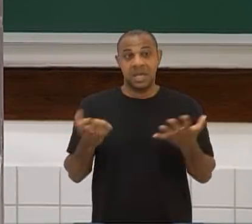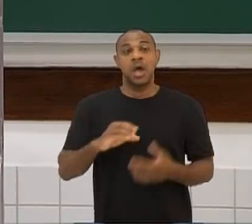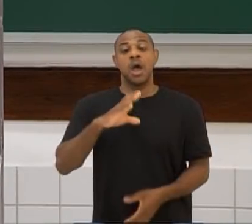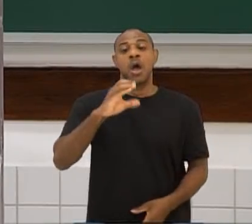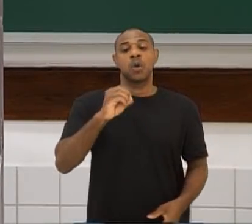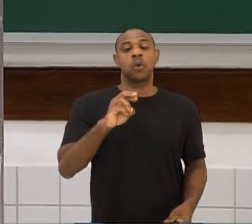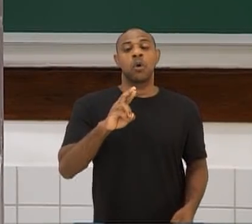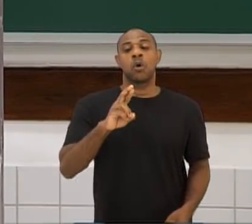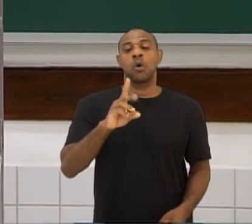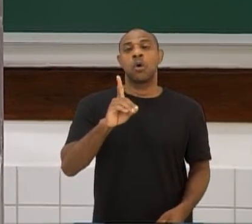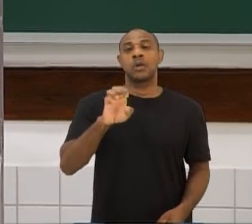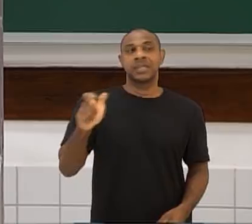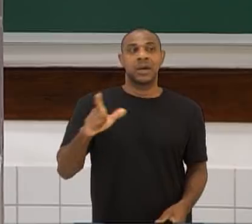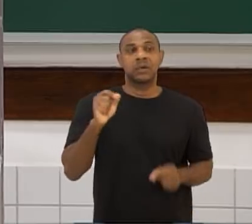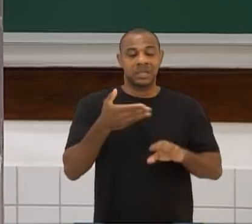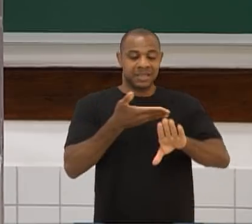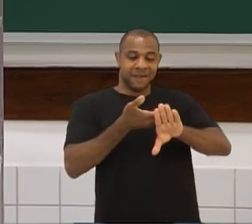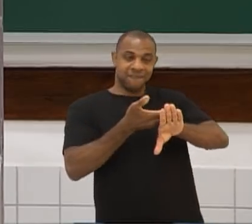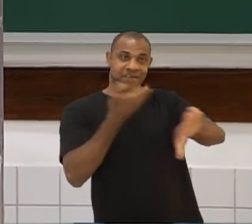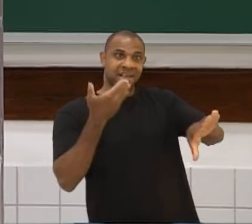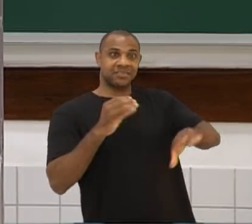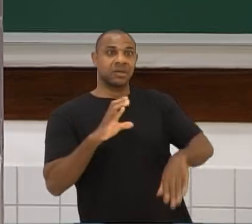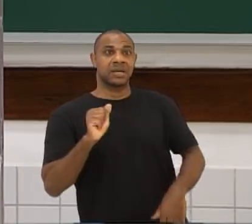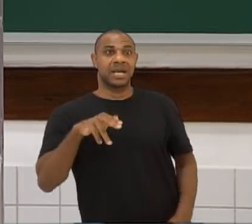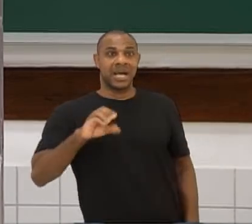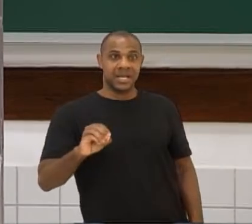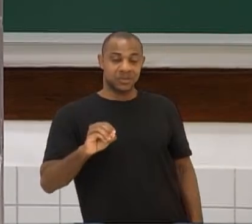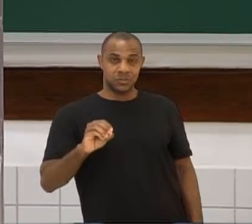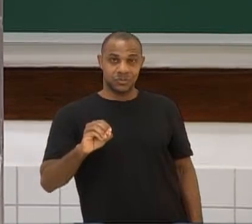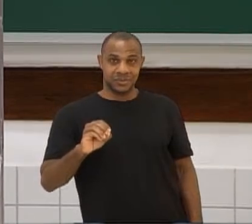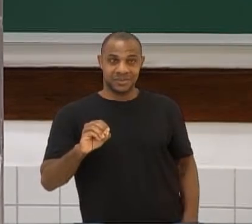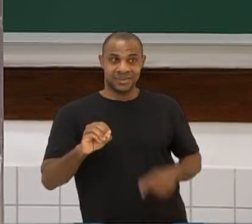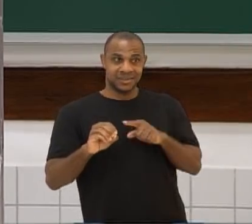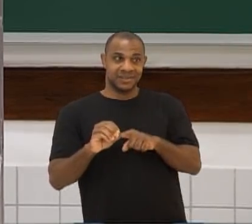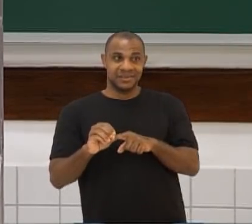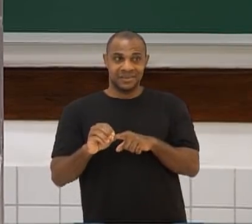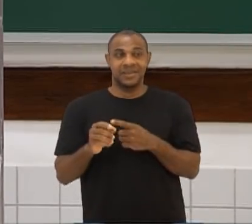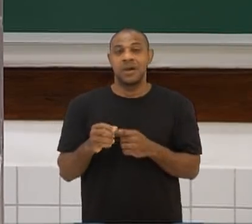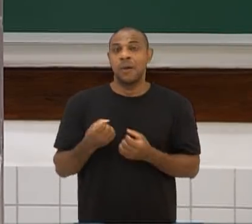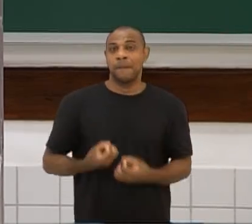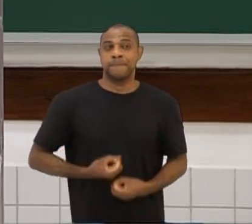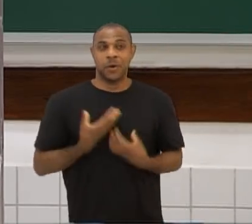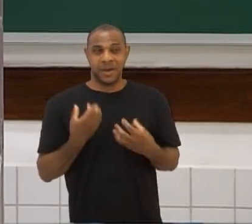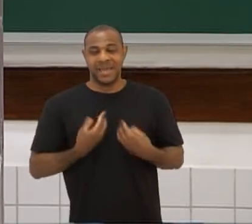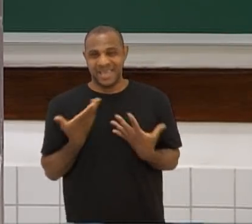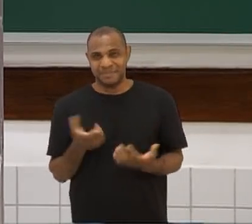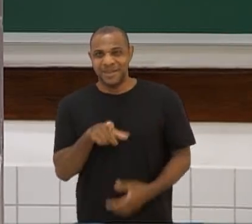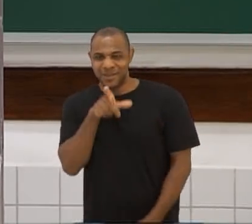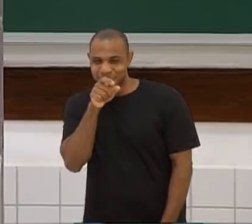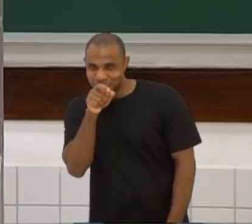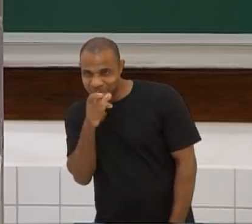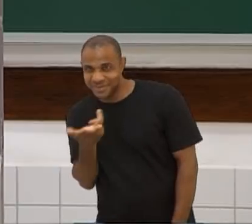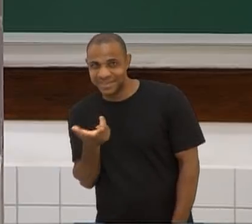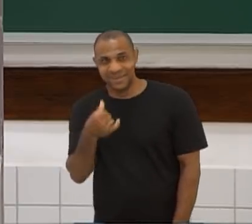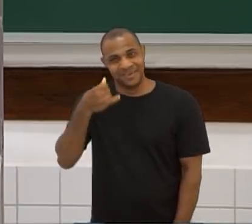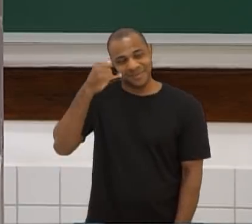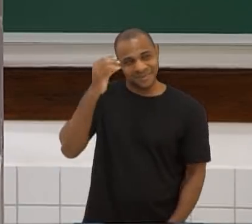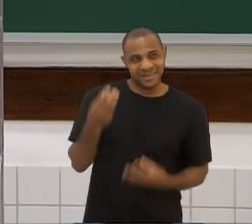se afasta desse cânone, como nós vimos no poema O Boi, Zebu e as Formigas, que ele diz, ele coloca lá, exemplo,